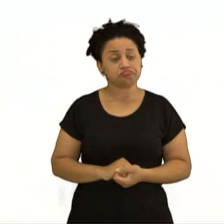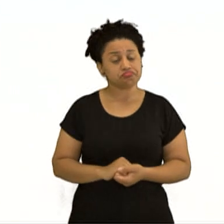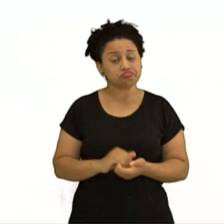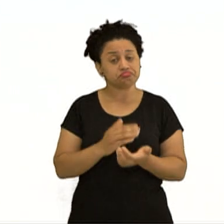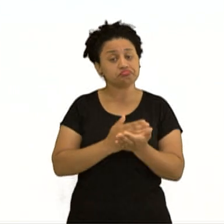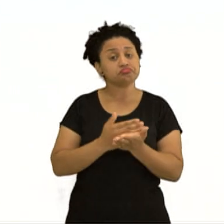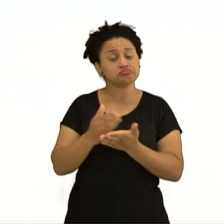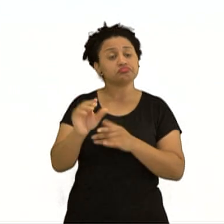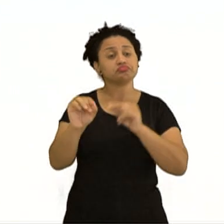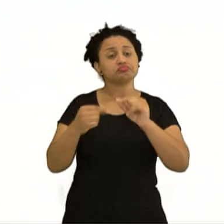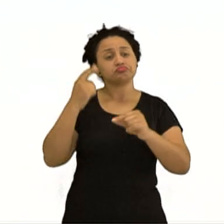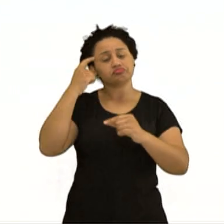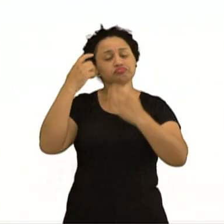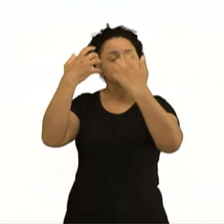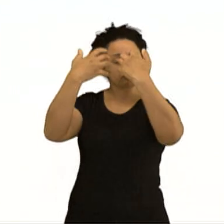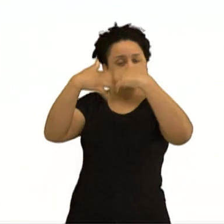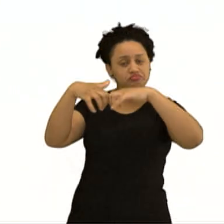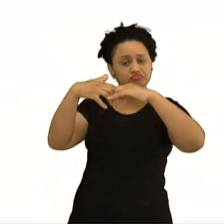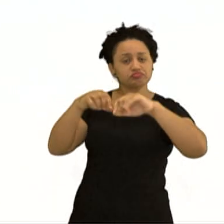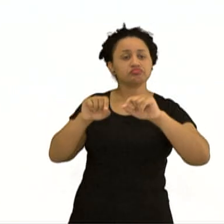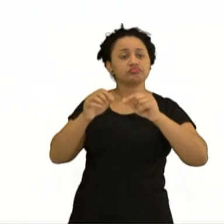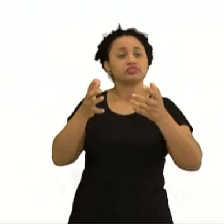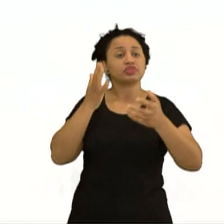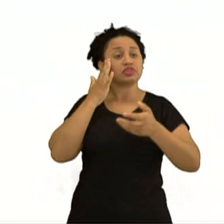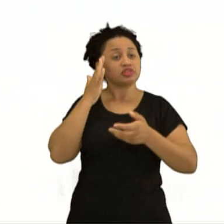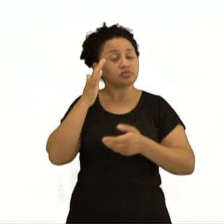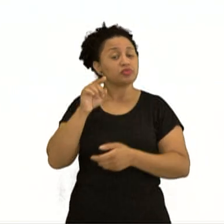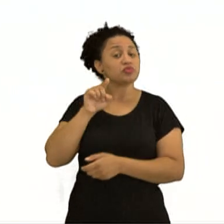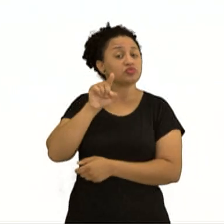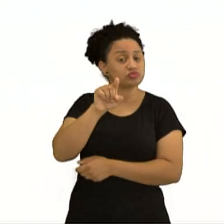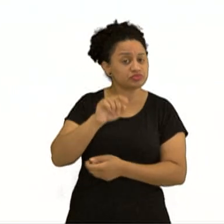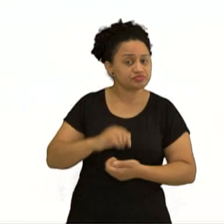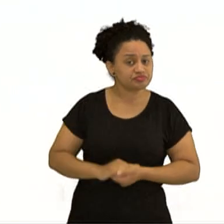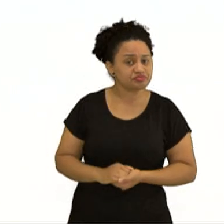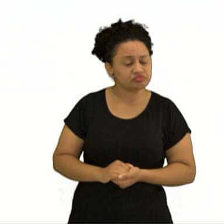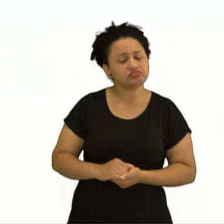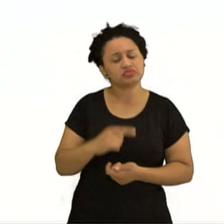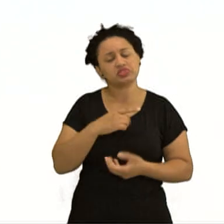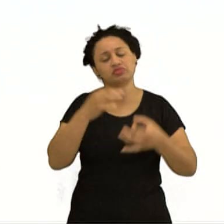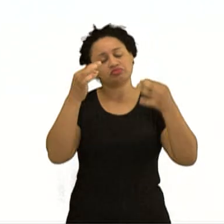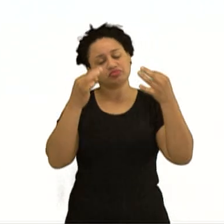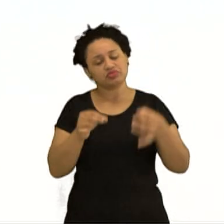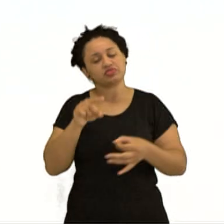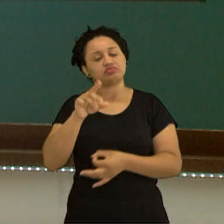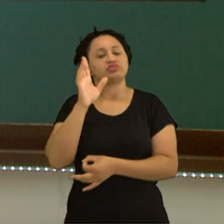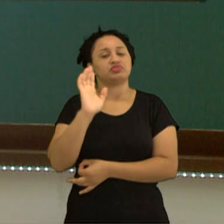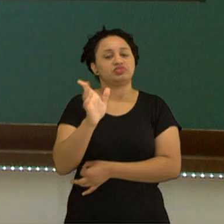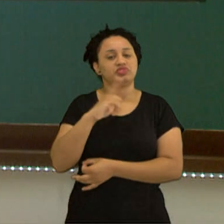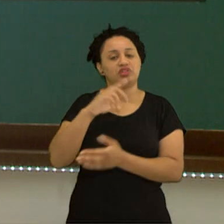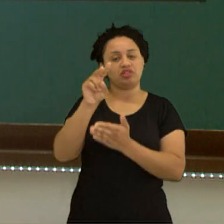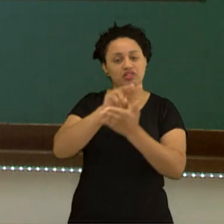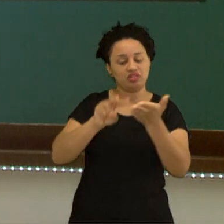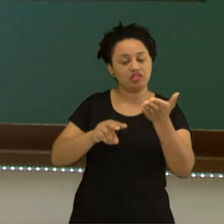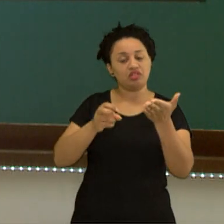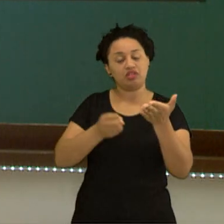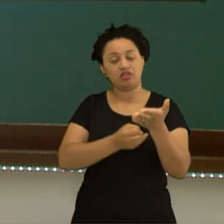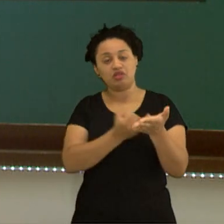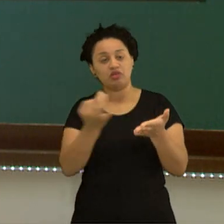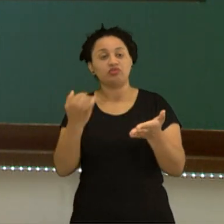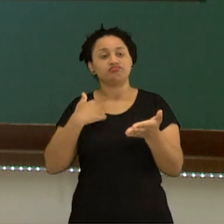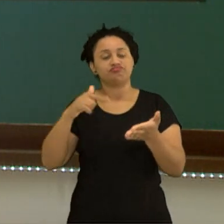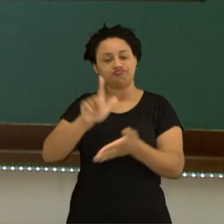com uma reflexão, gostaria de saber de você. Com certeza você já teve acesso, já leu várias